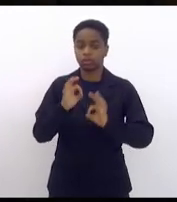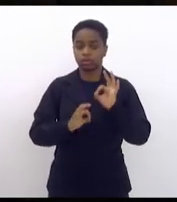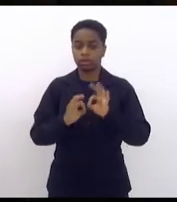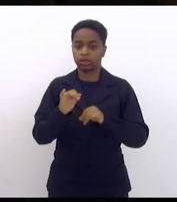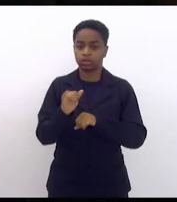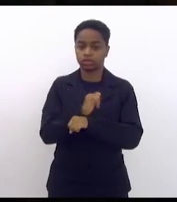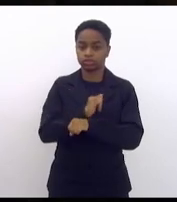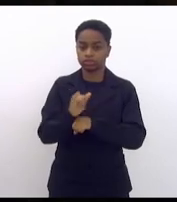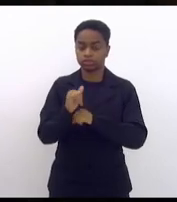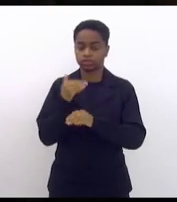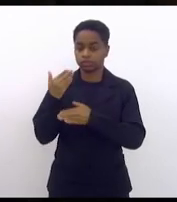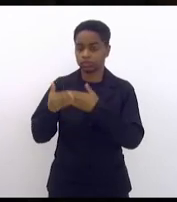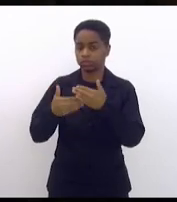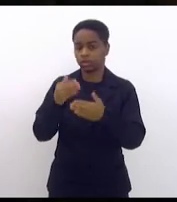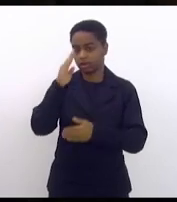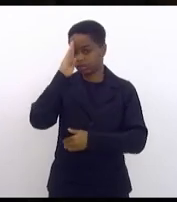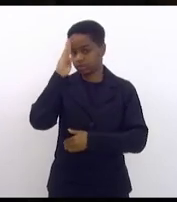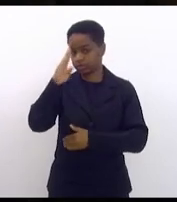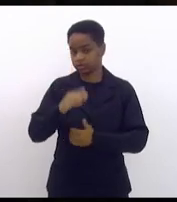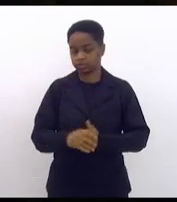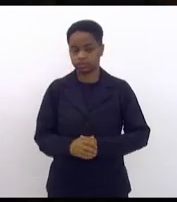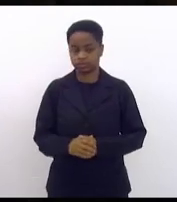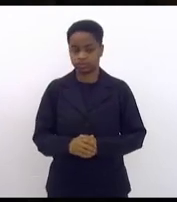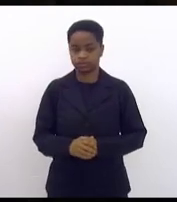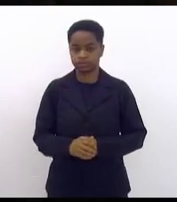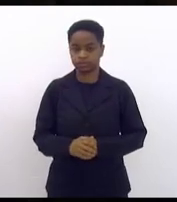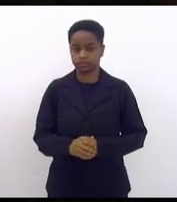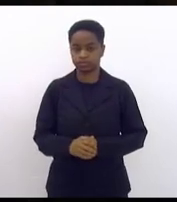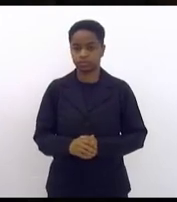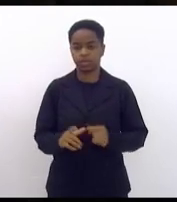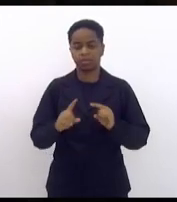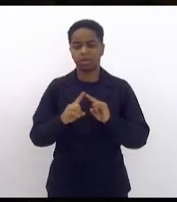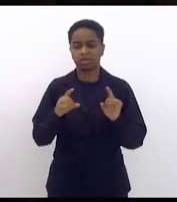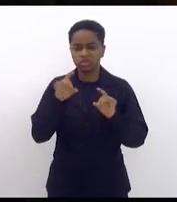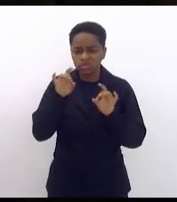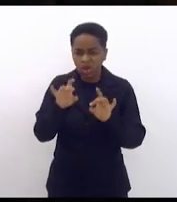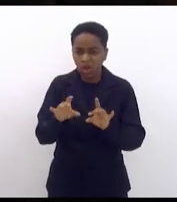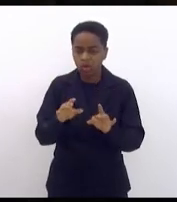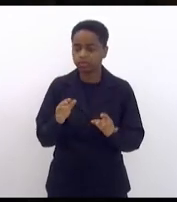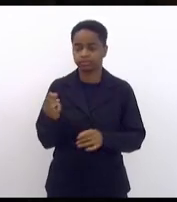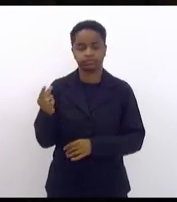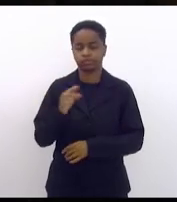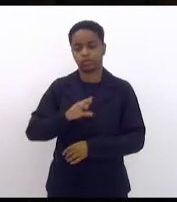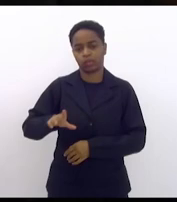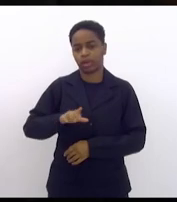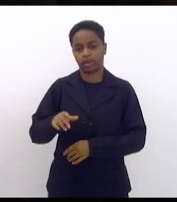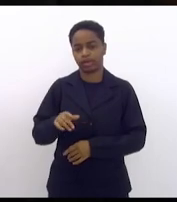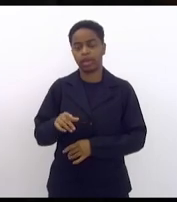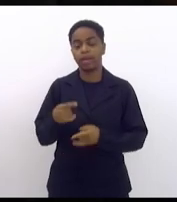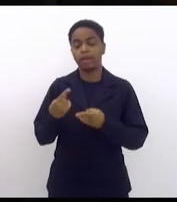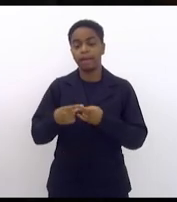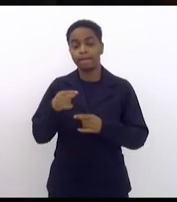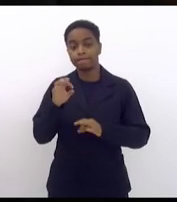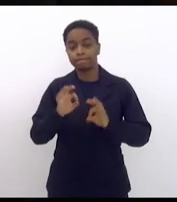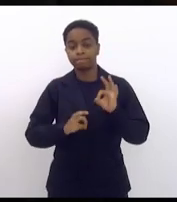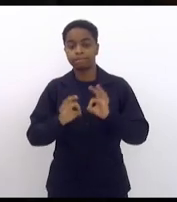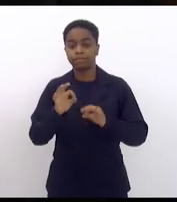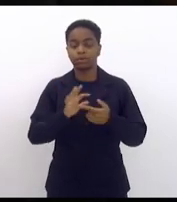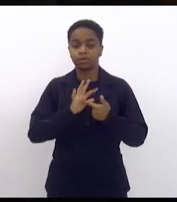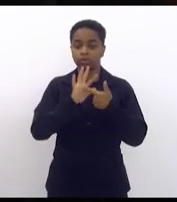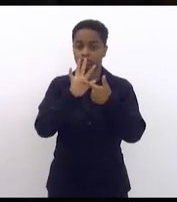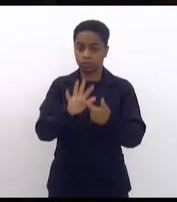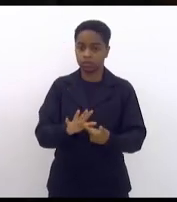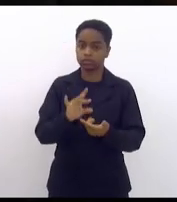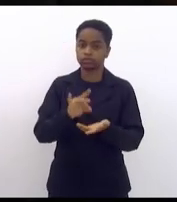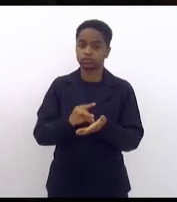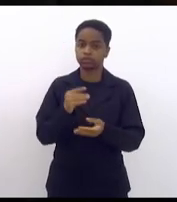desenvolvimento é fundamental, mas é insuficiente. E o próprio plano dá demonstração